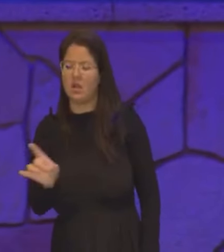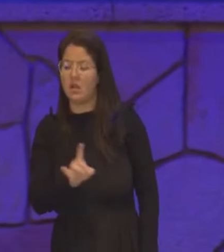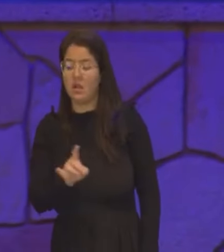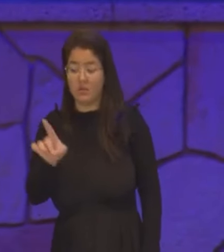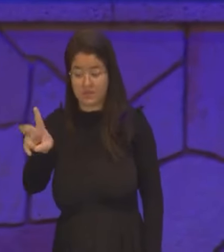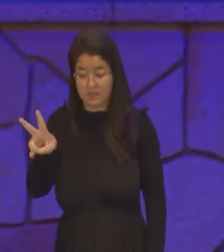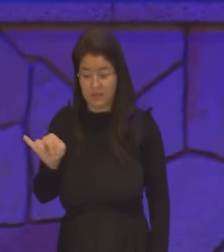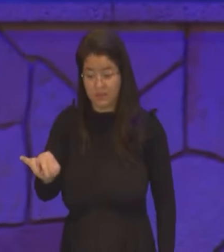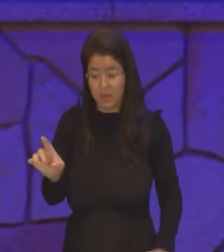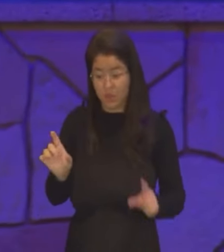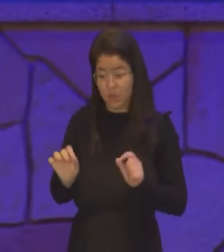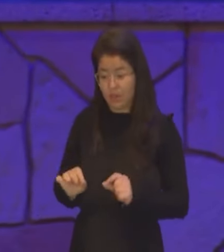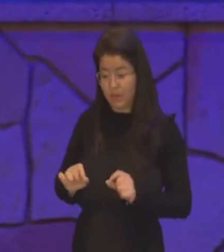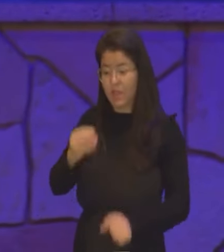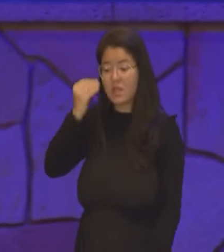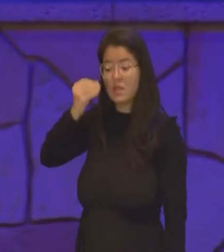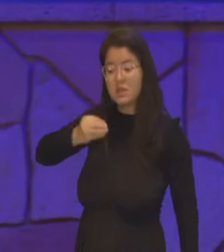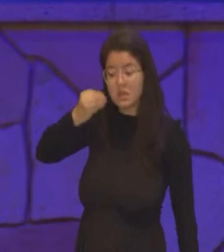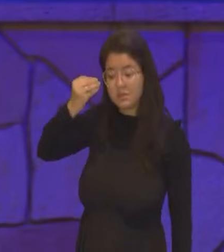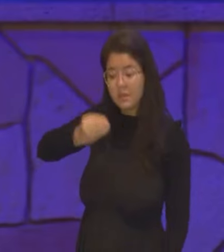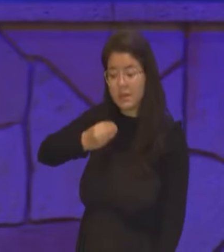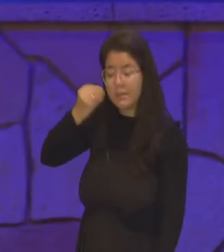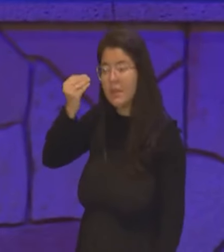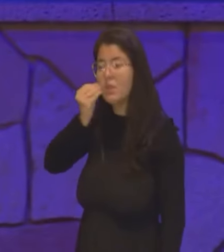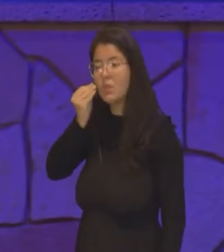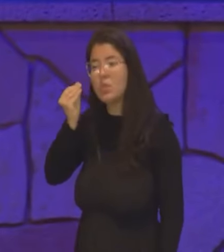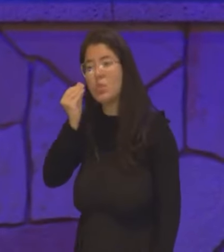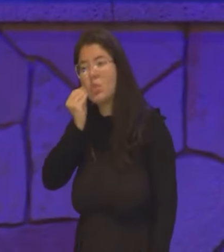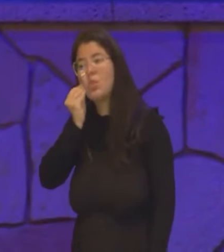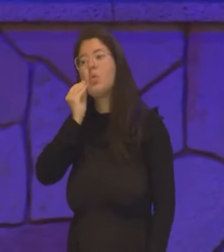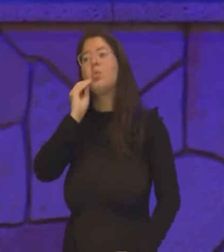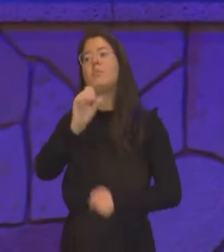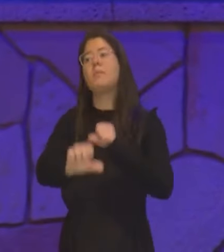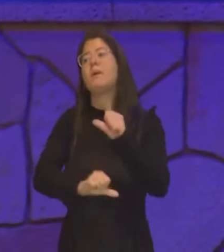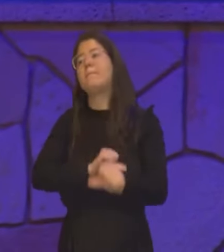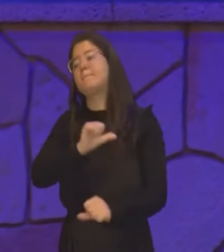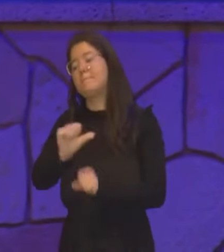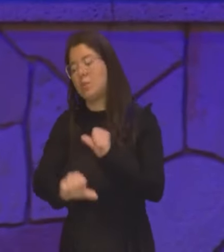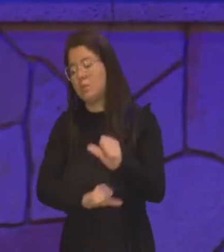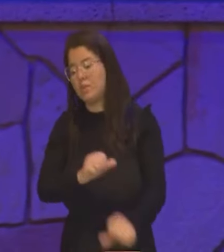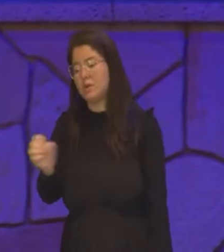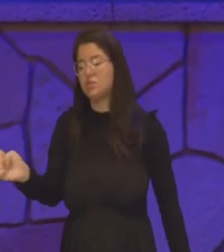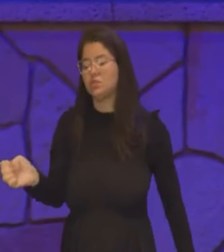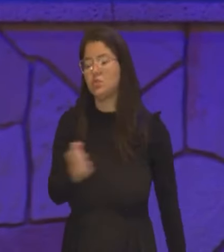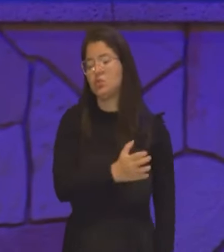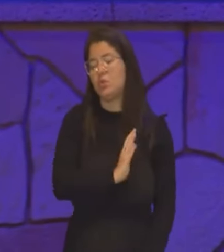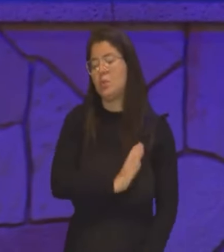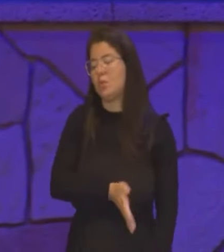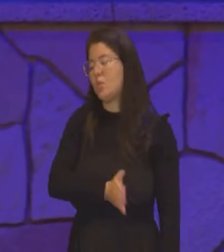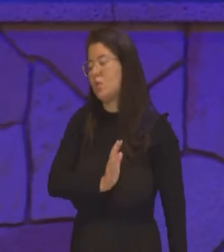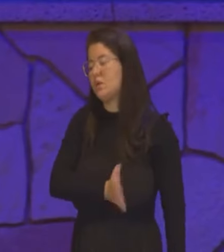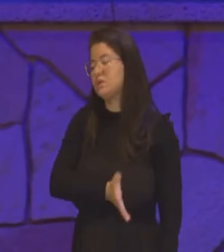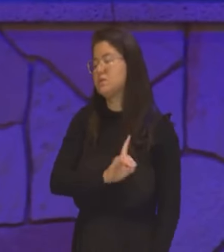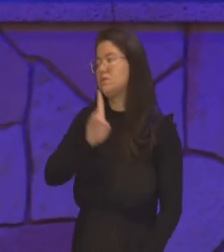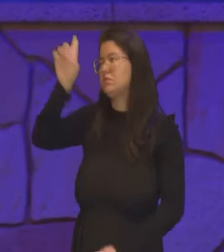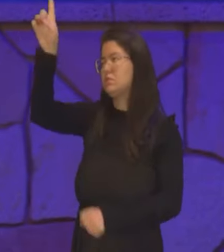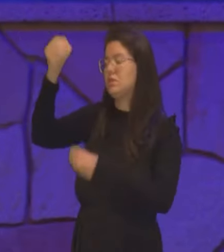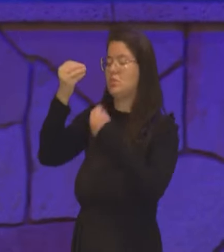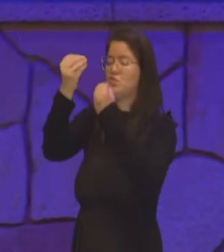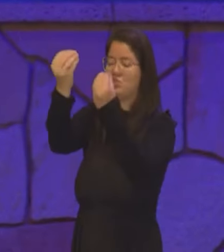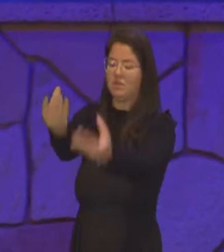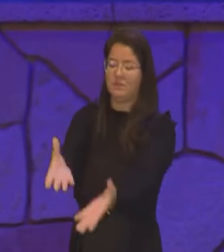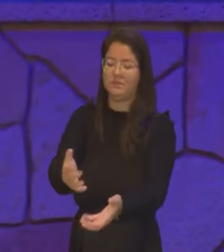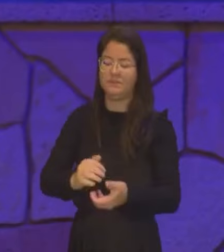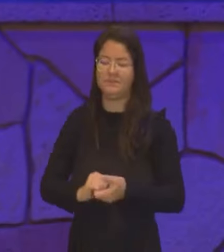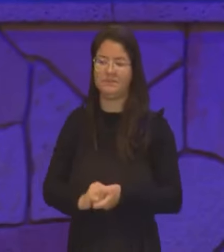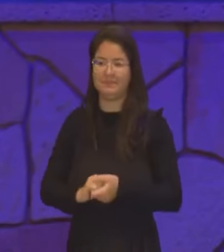alguém que experimentou uma transformação e um novo coração que veio do céu,